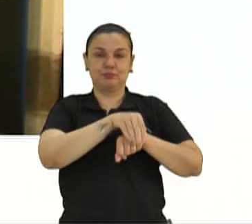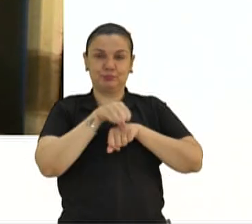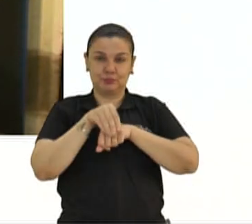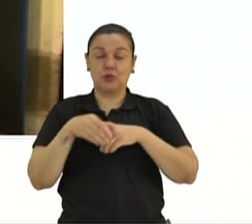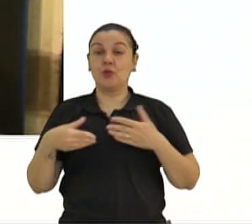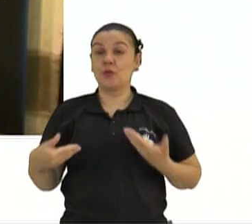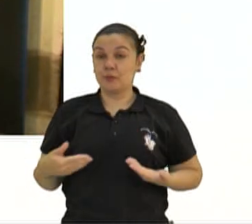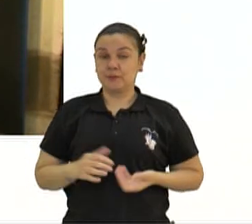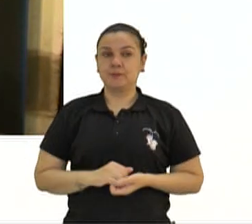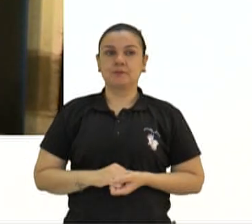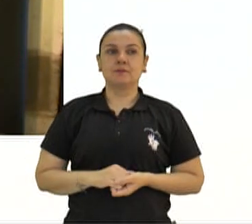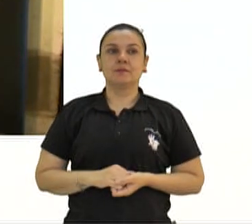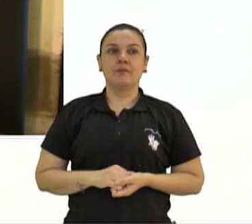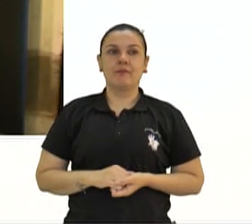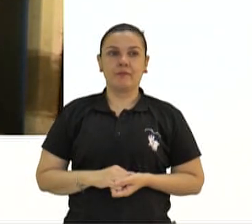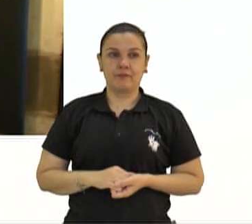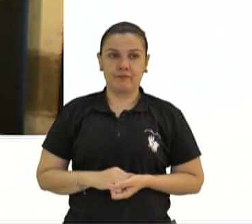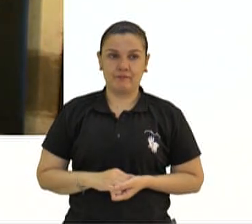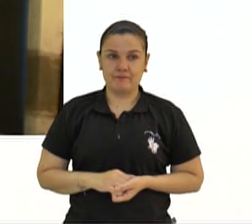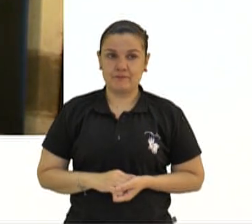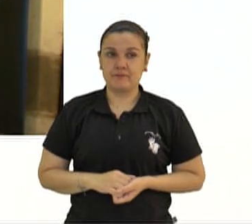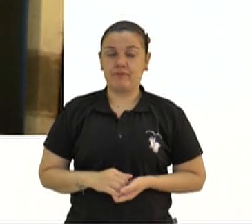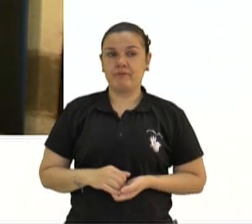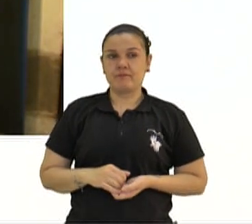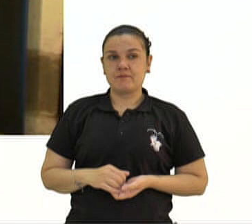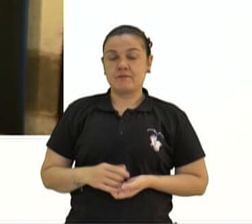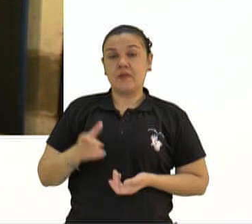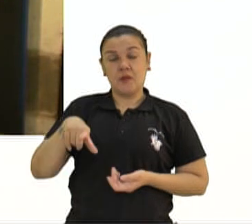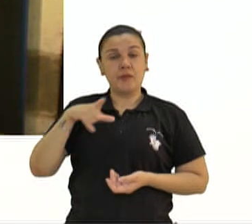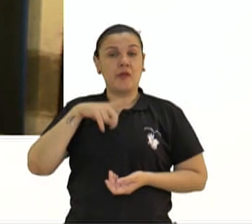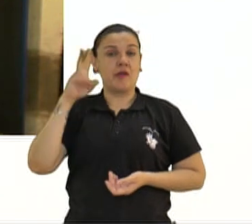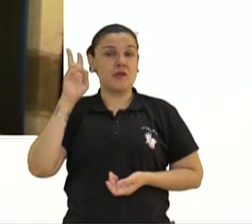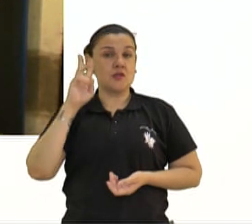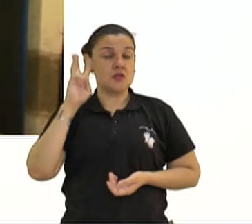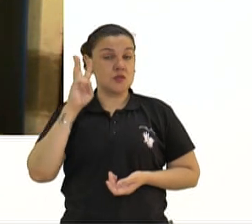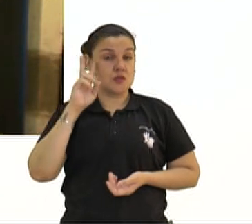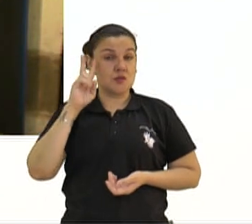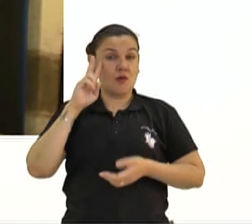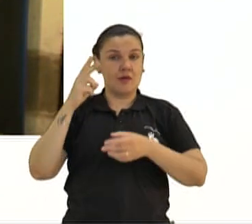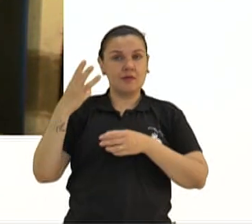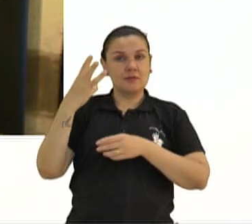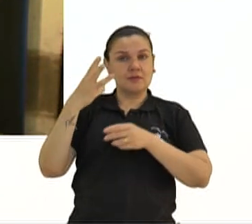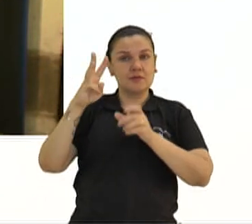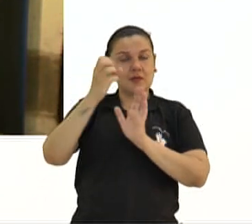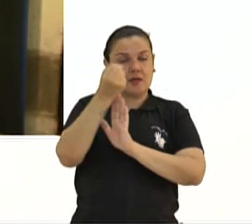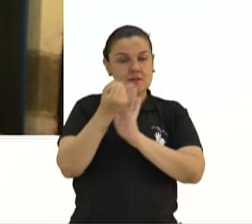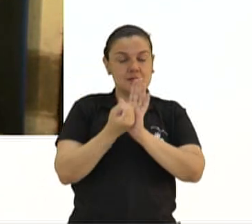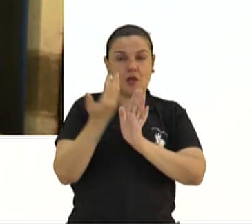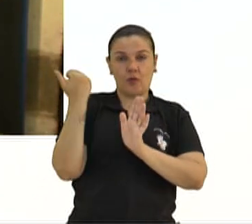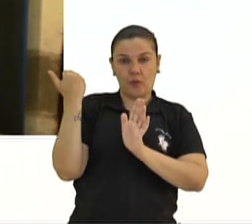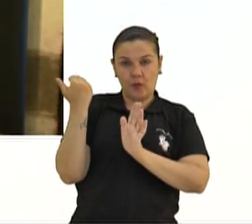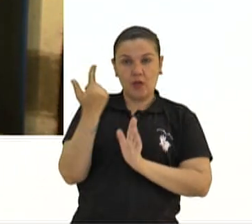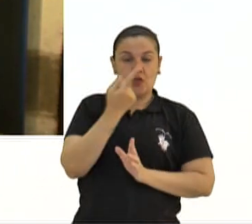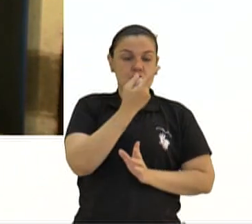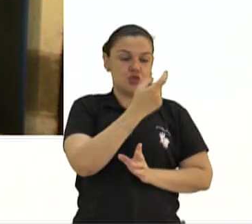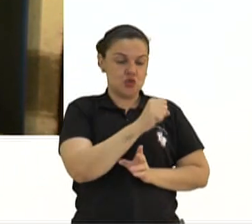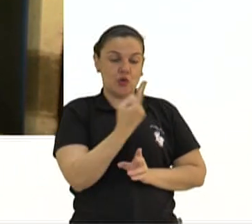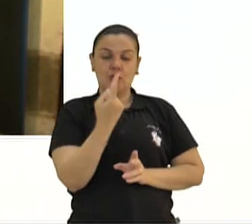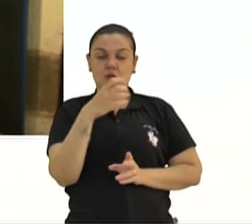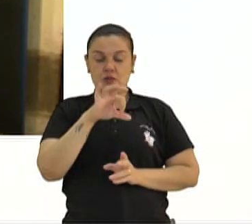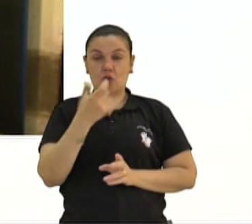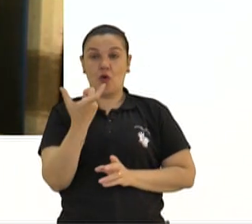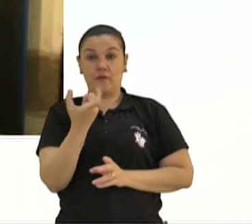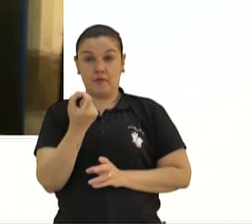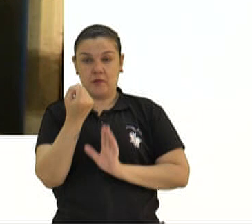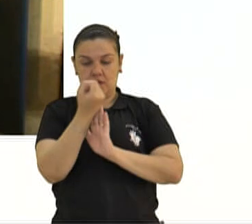ao eletromagnetismo? A gente vai brevemente aqui passar por uma história de 3 séculos. Né? Ok. Século XVIII, século XIX, século XX, e nós vamos escolher